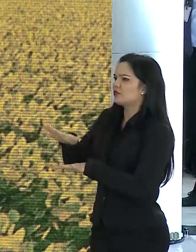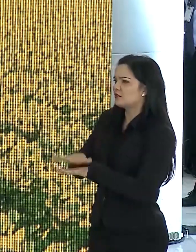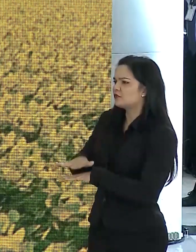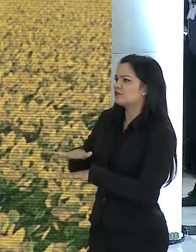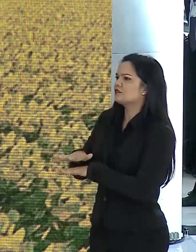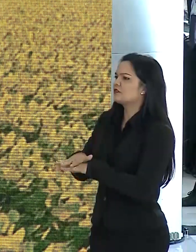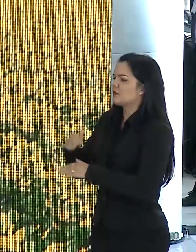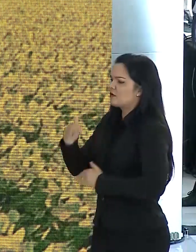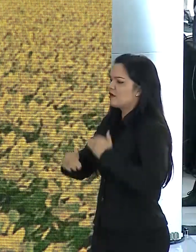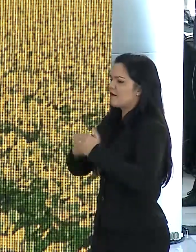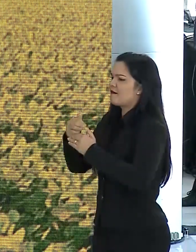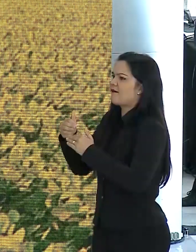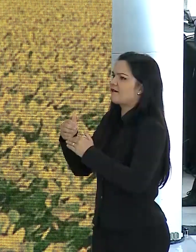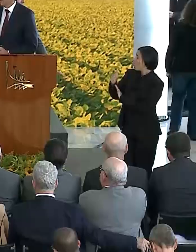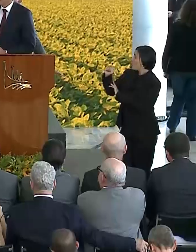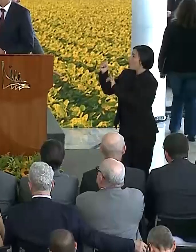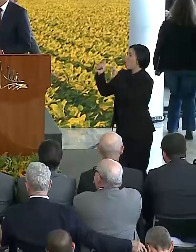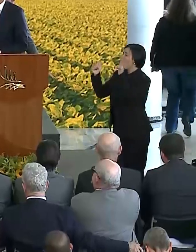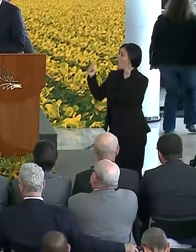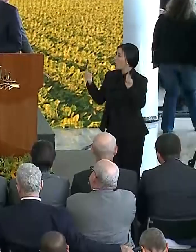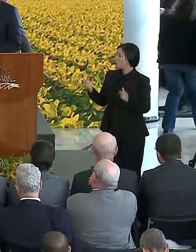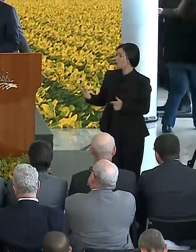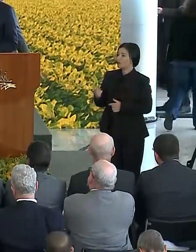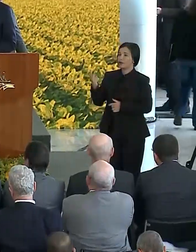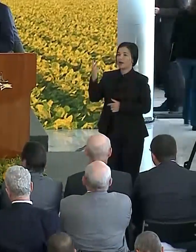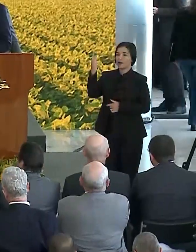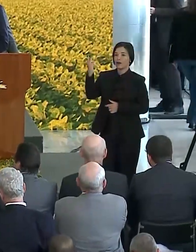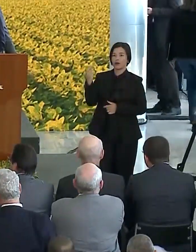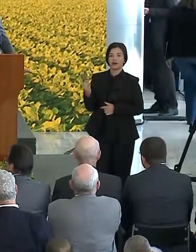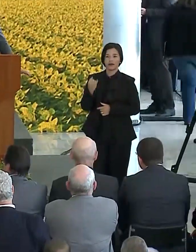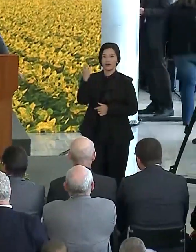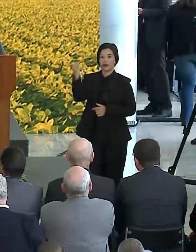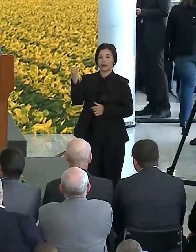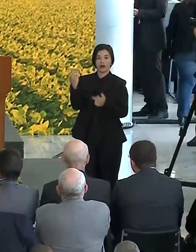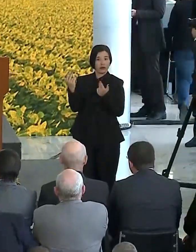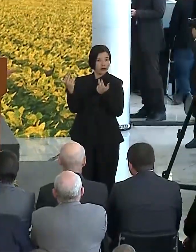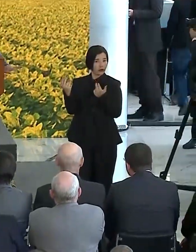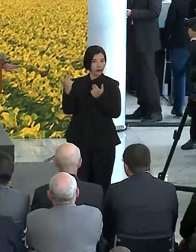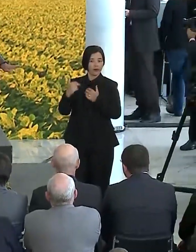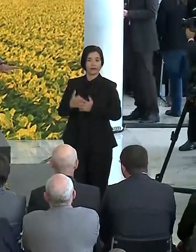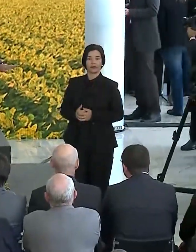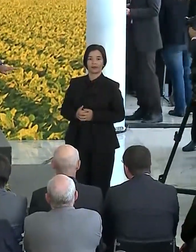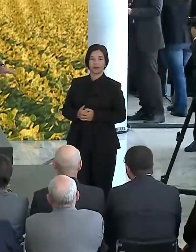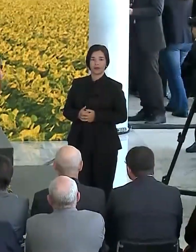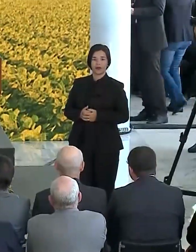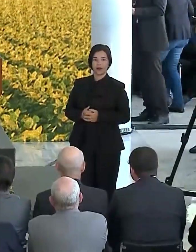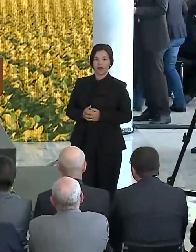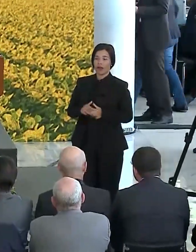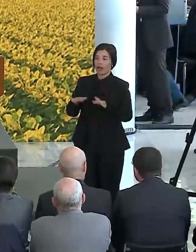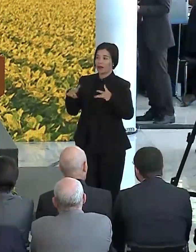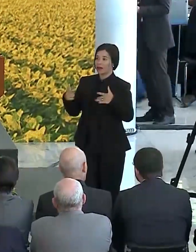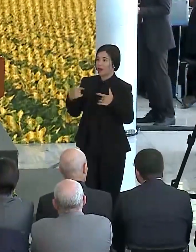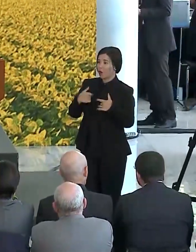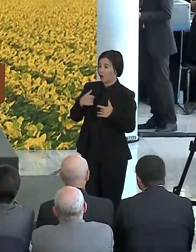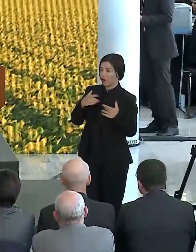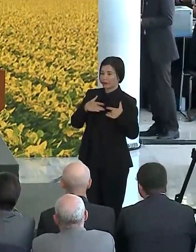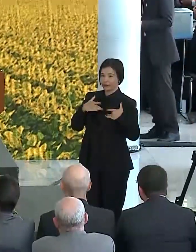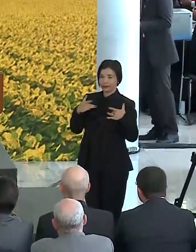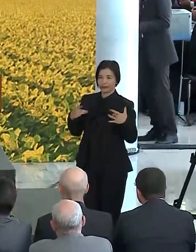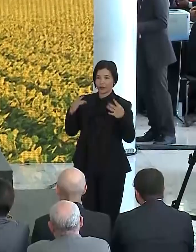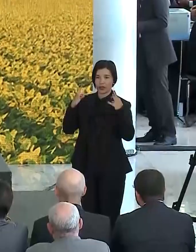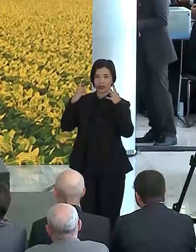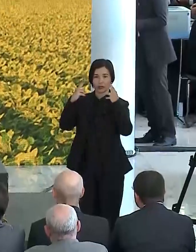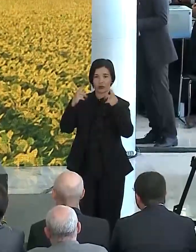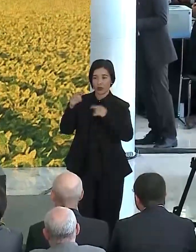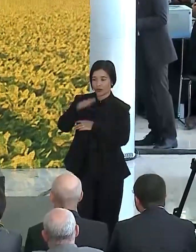proteção do meio ambiente. Para o ministro da Fazenda, as mudanças colocam o setor no mesmo patamar das